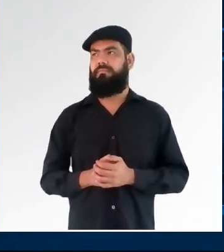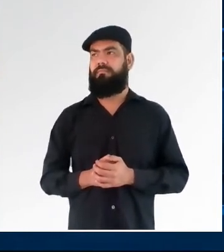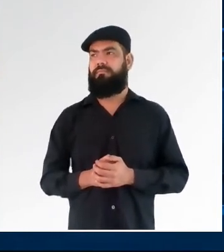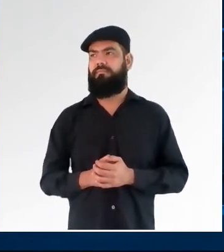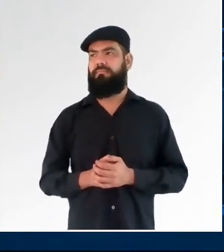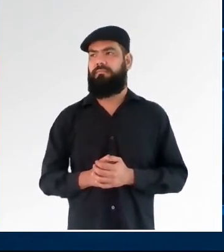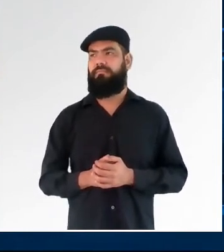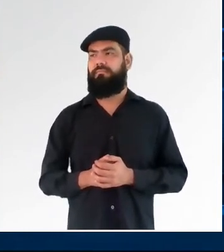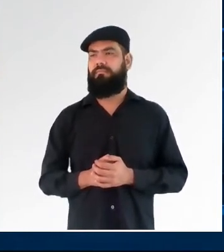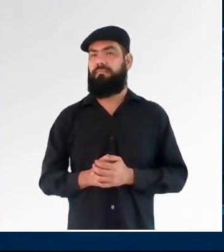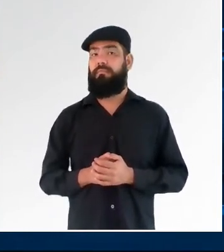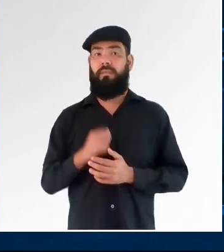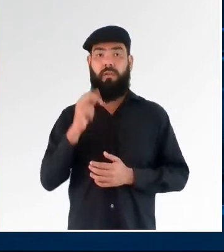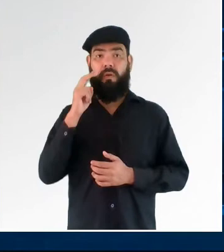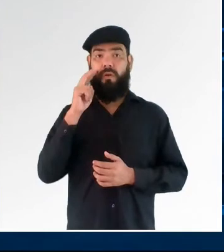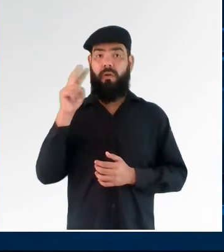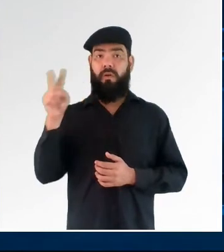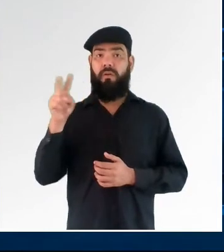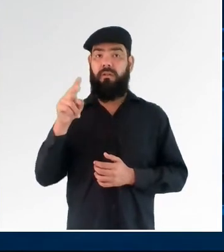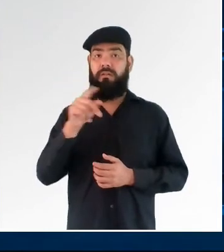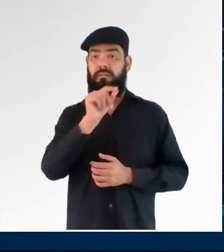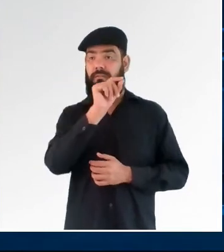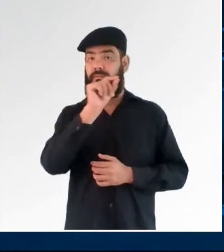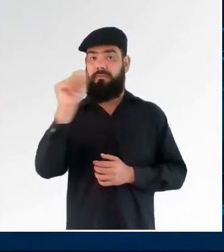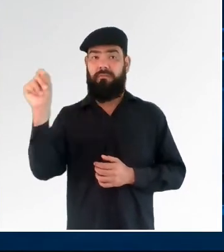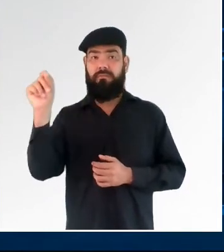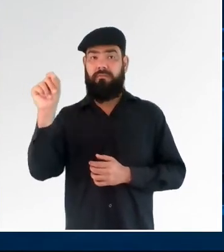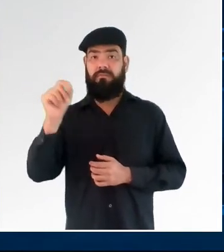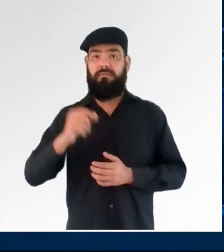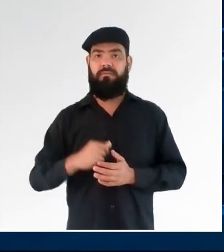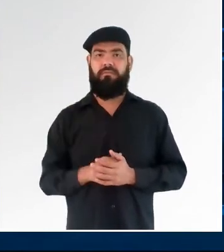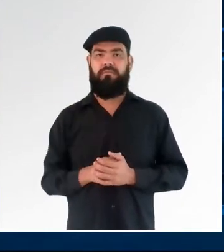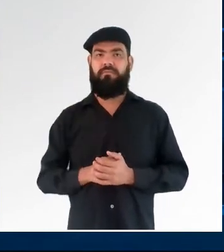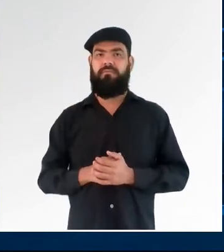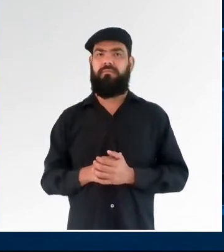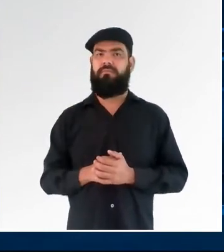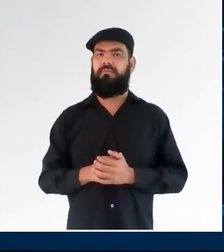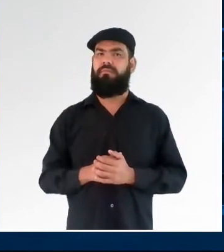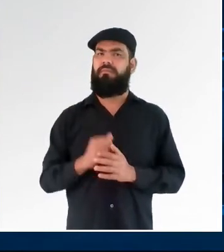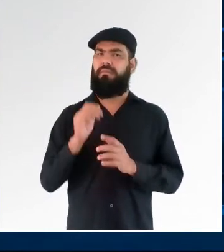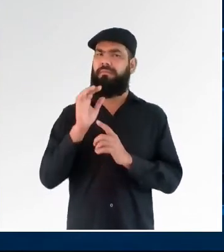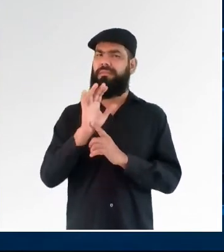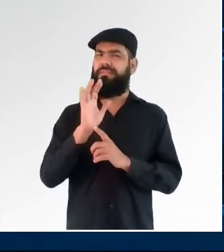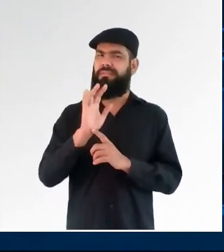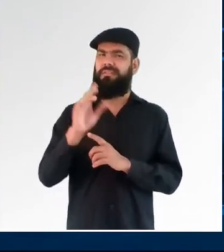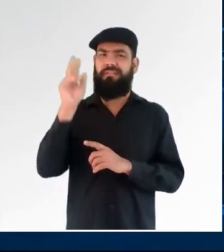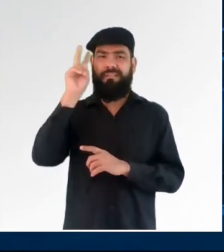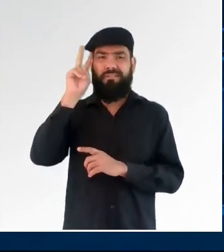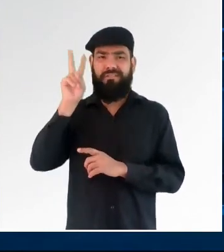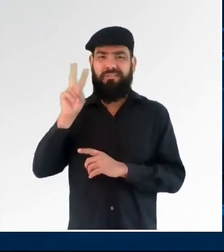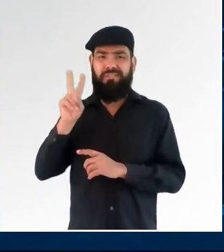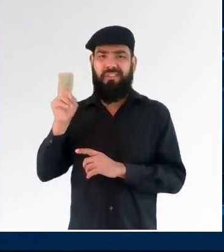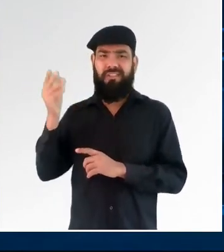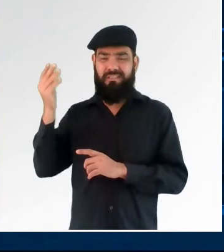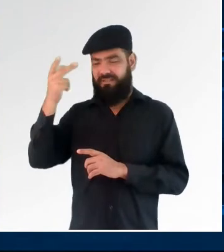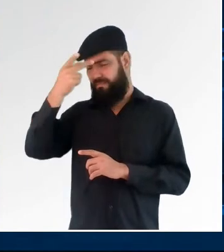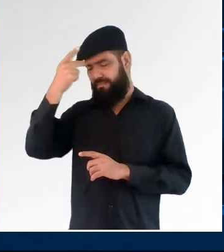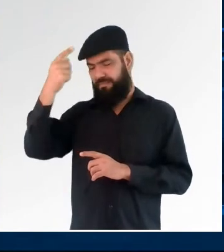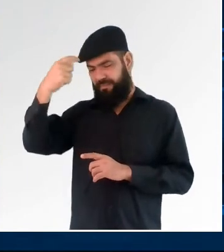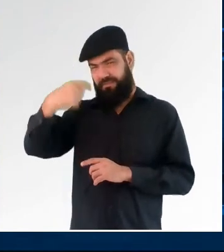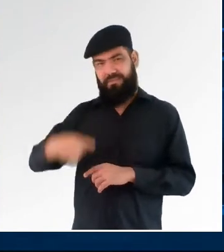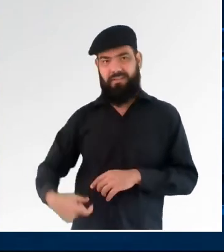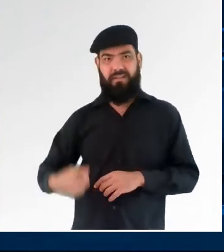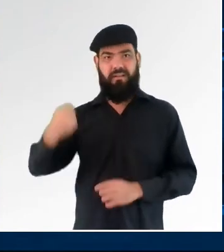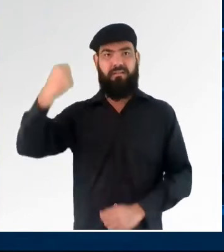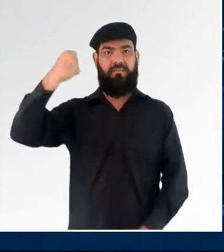aí que o autor da resenha, ele já vai apresentando um histórico aí do personagem, né? Ele apresenta um